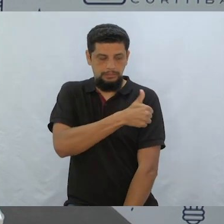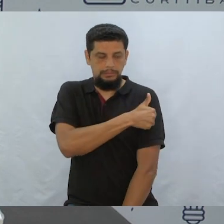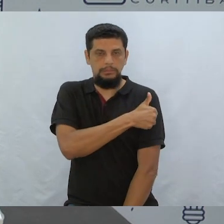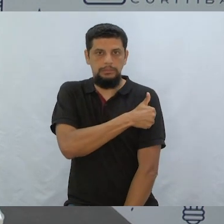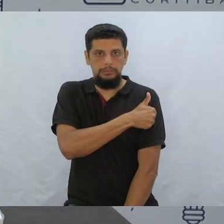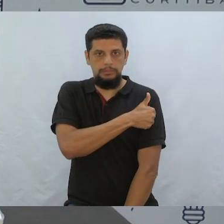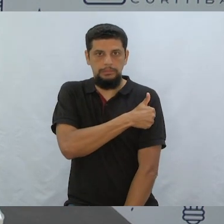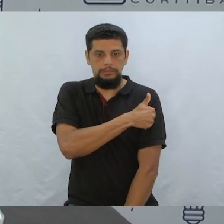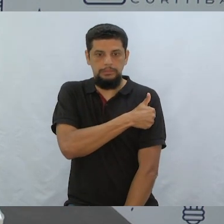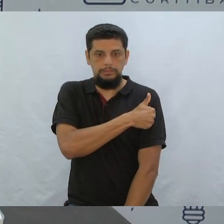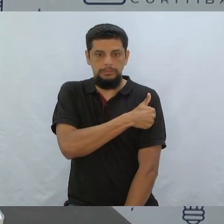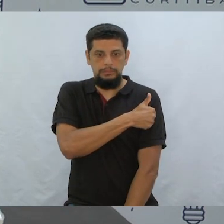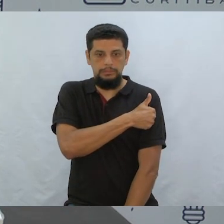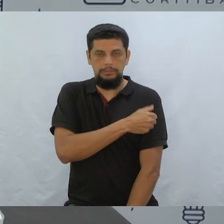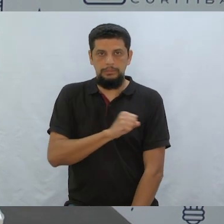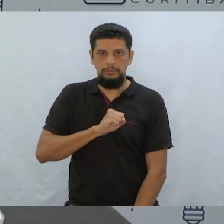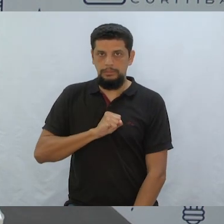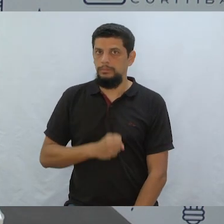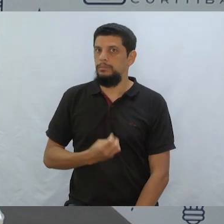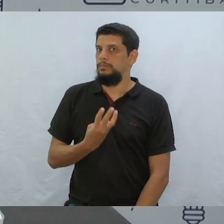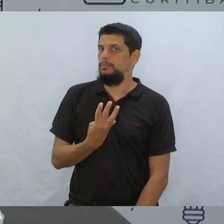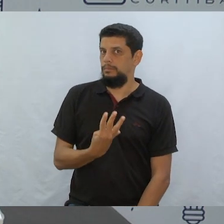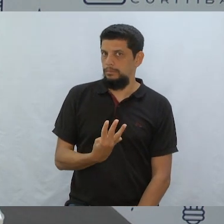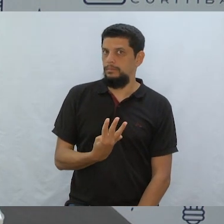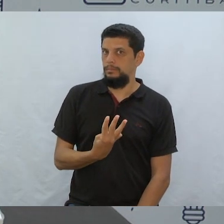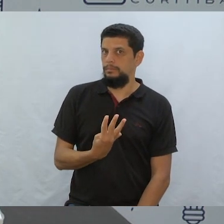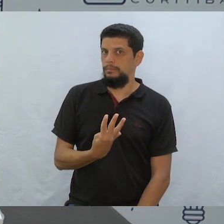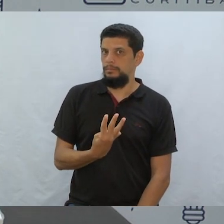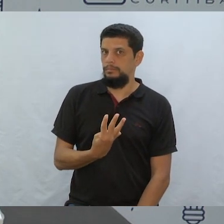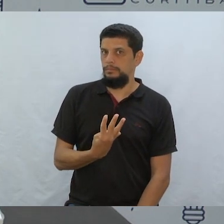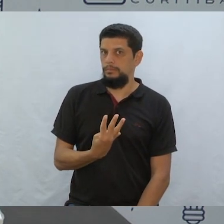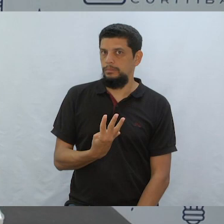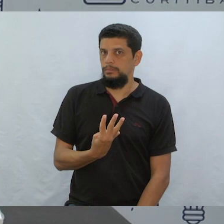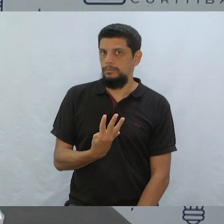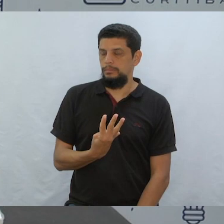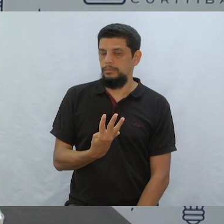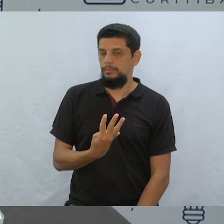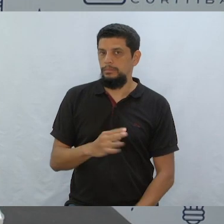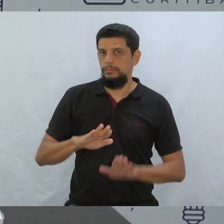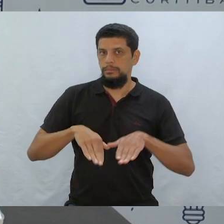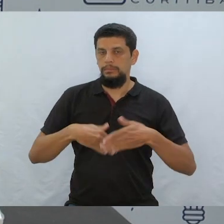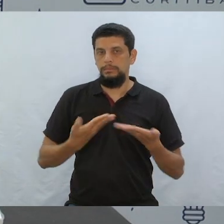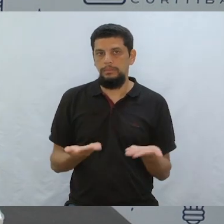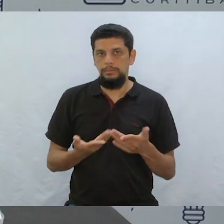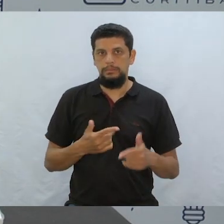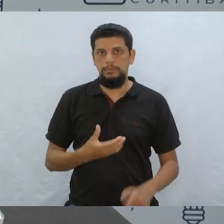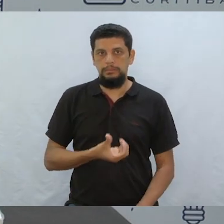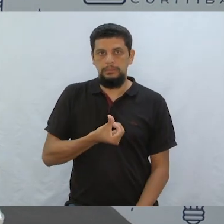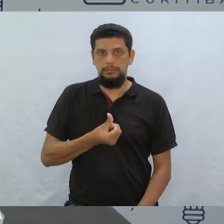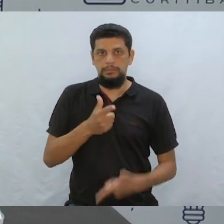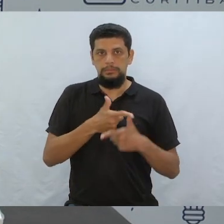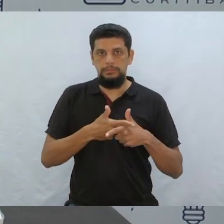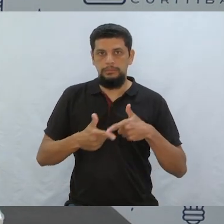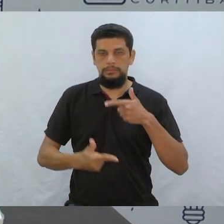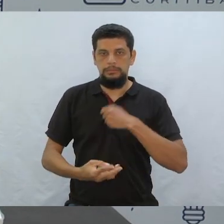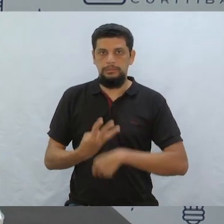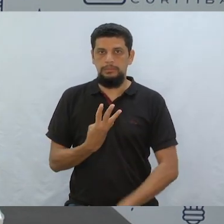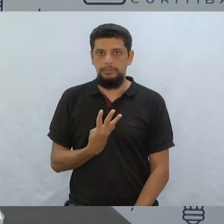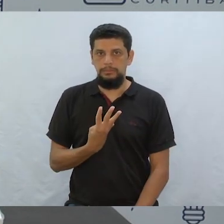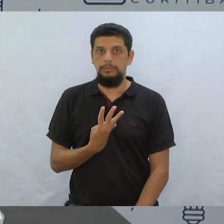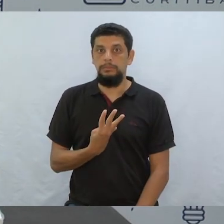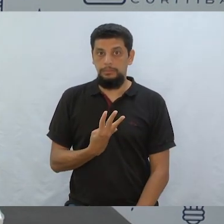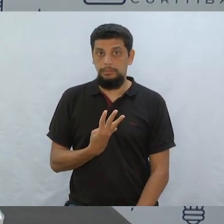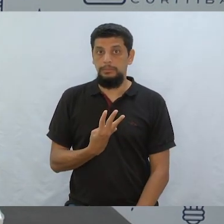pessoas, né? E este é o número 3. Então, 6